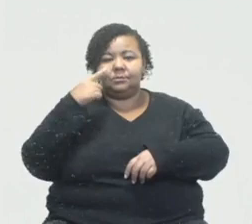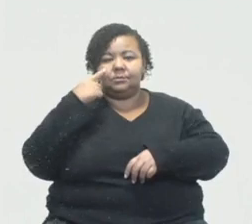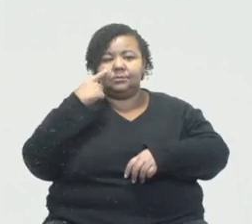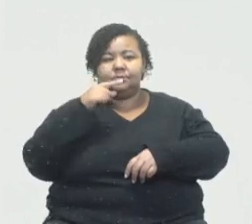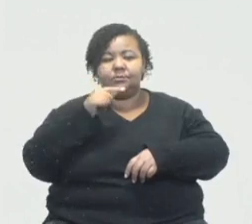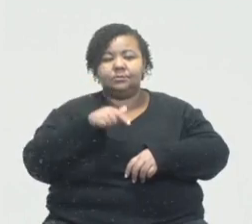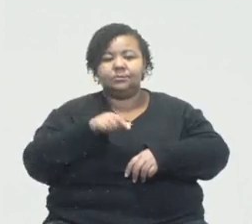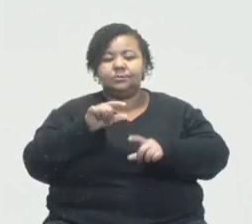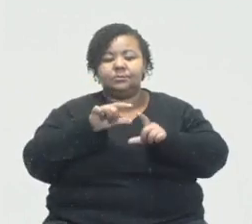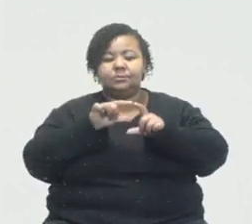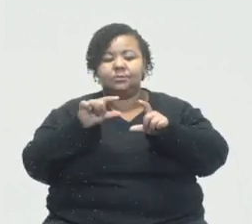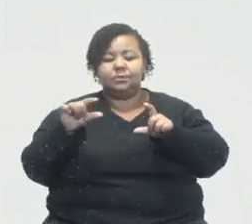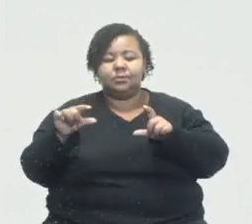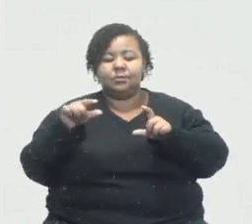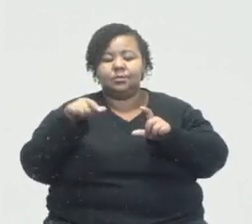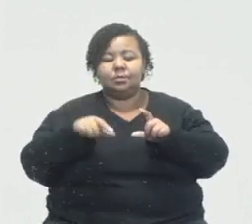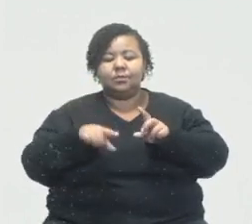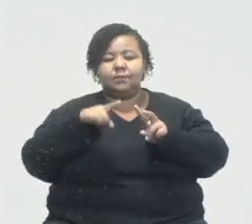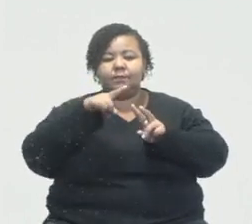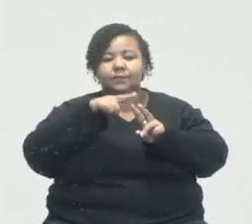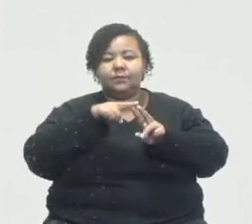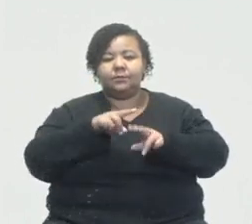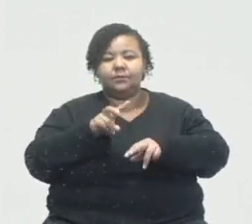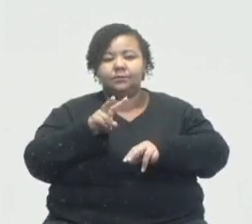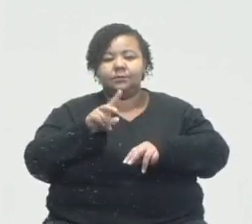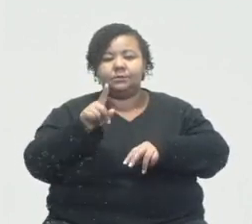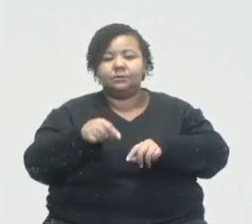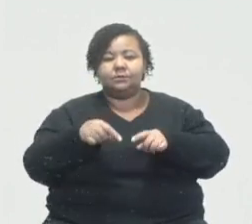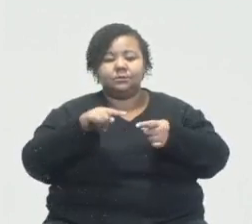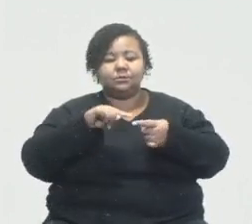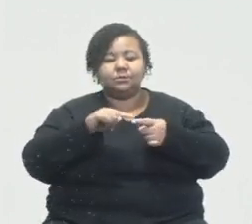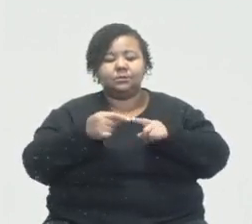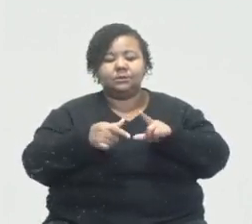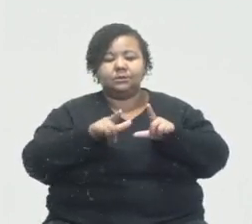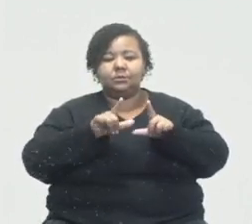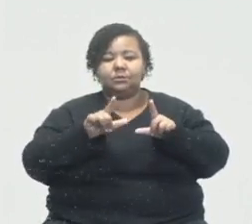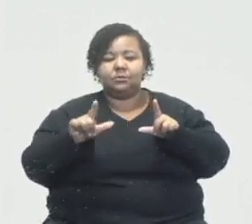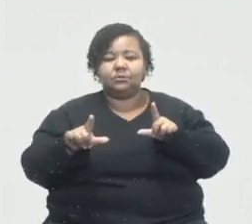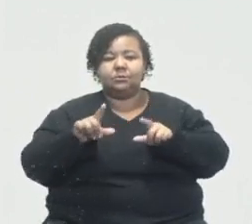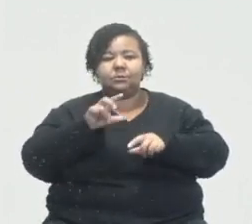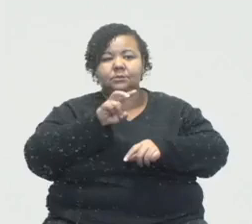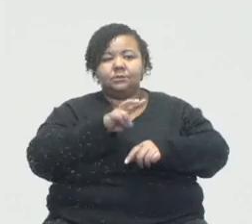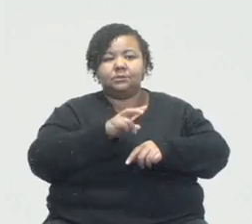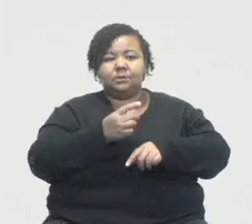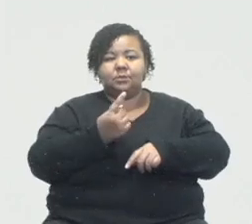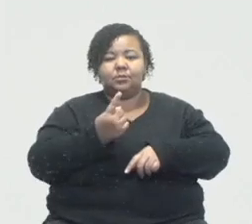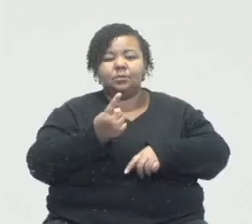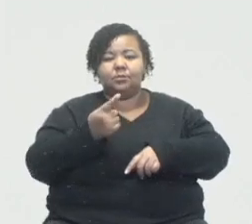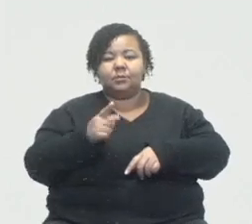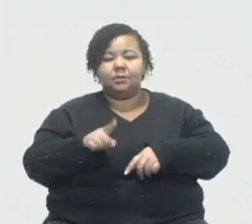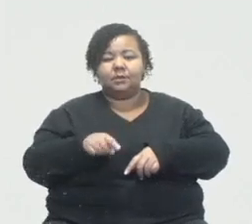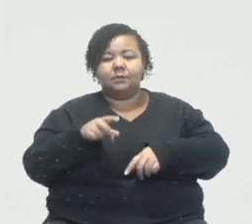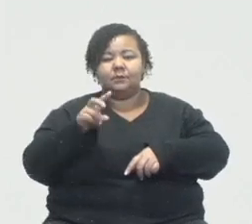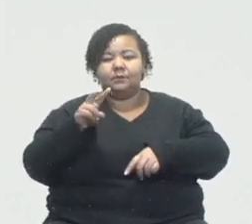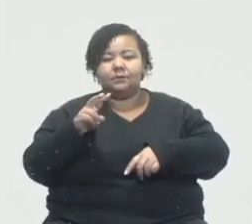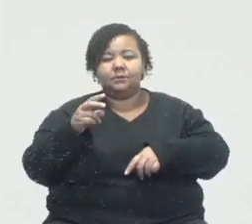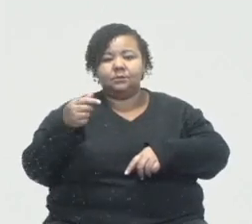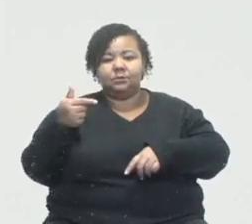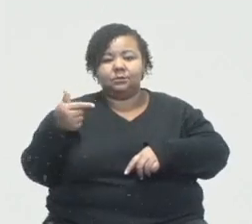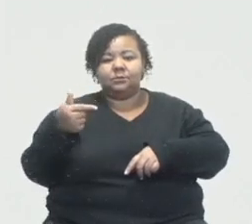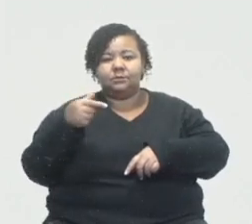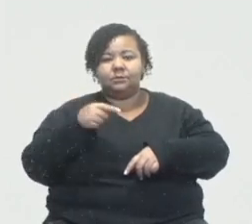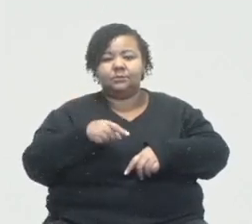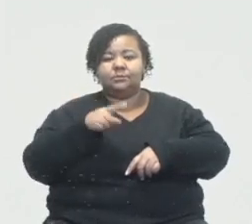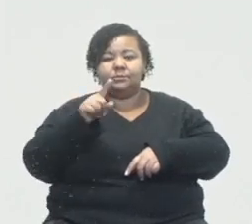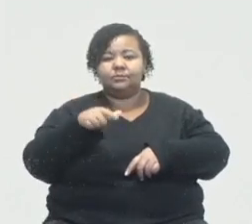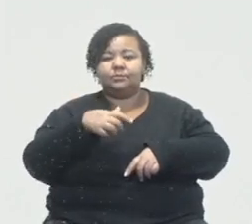escreveu este vetor V como combinação linear de V1 e V2. Isso daqui é